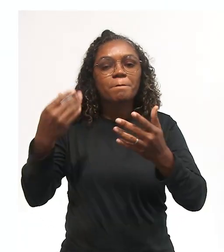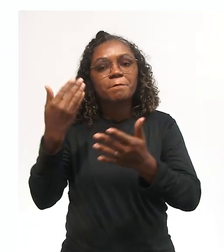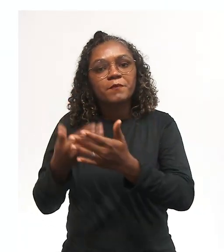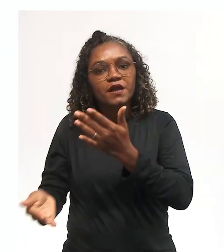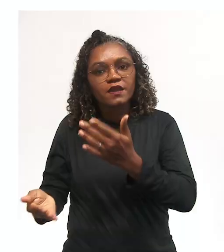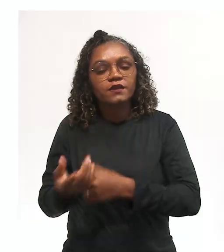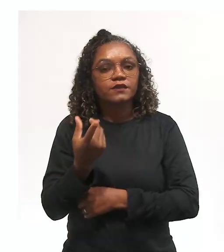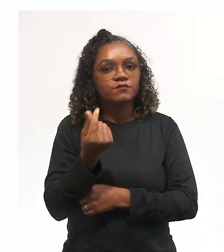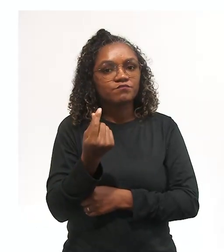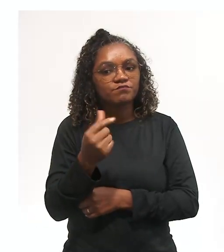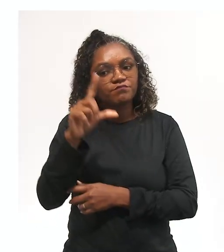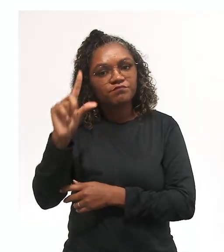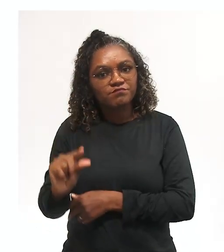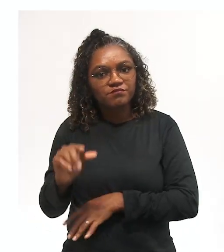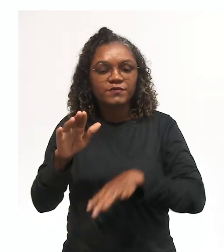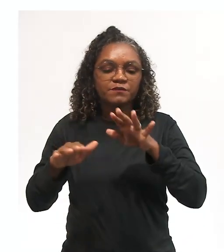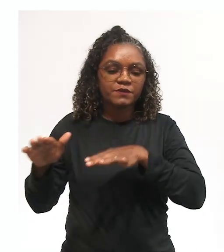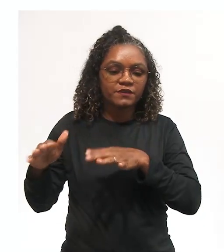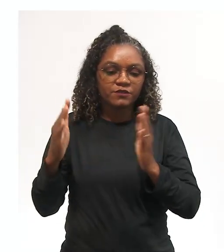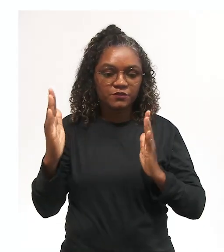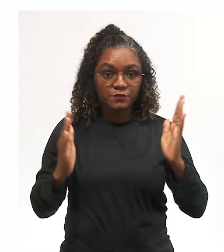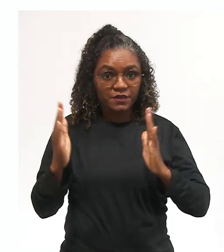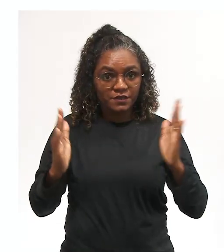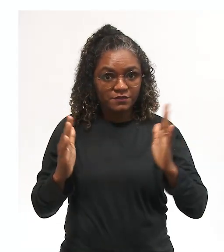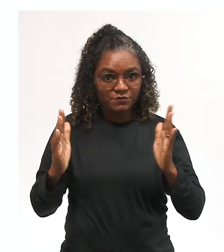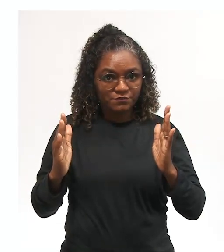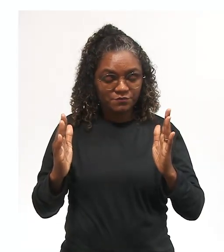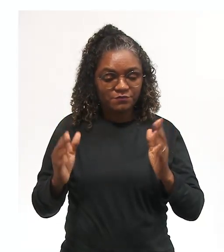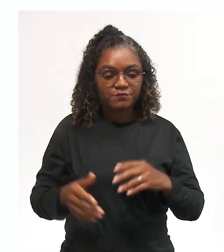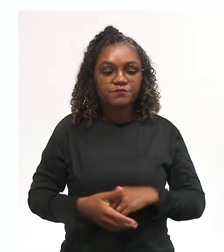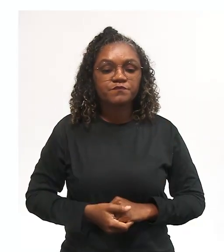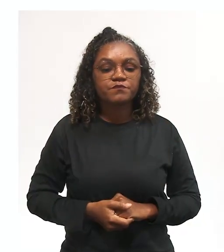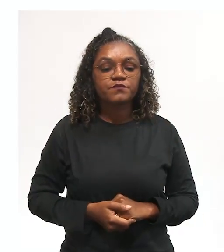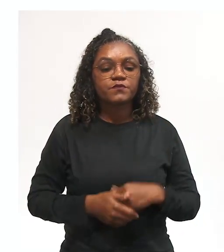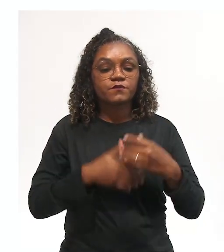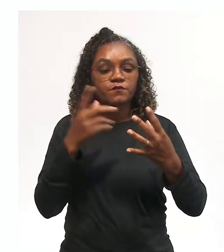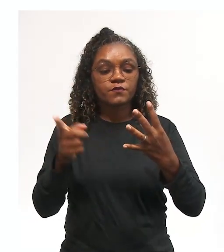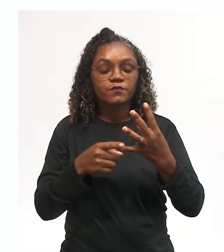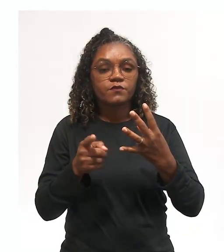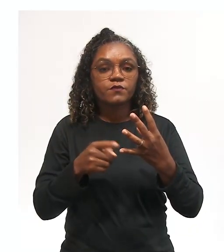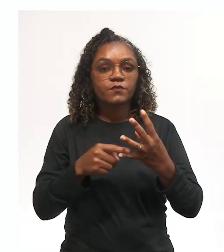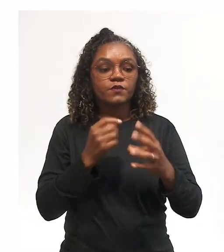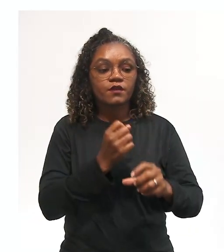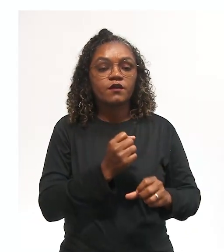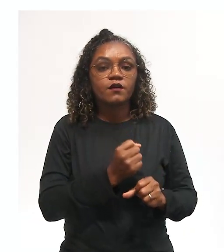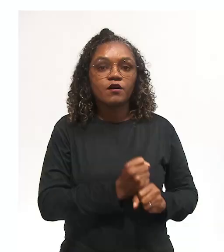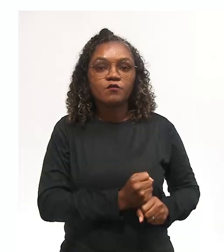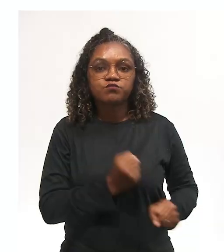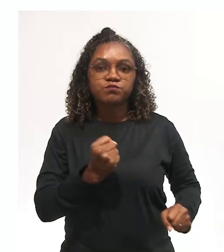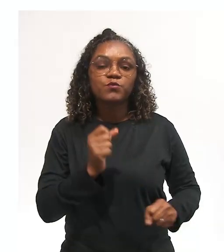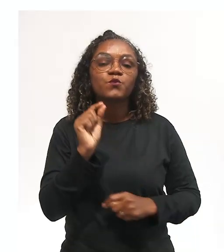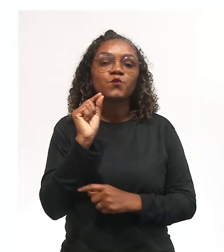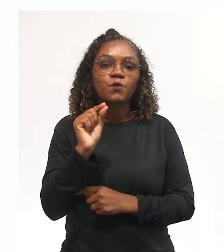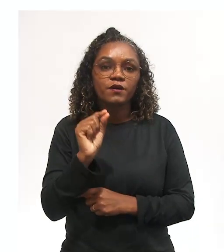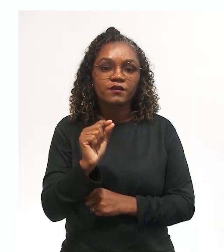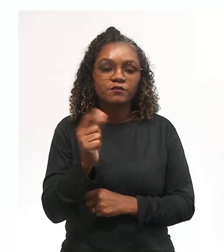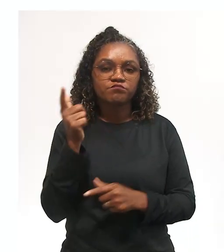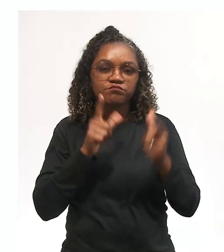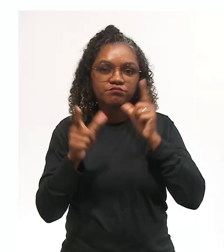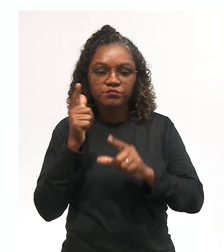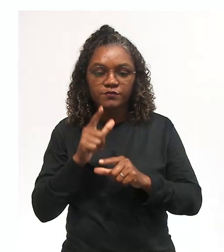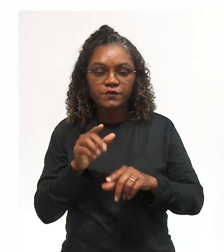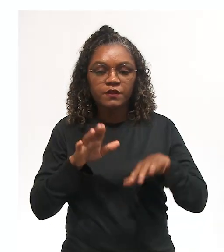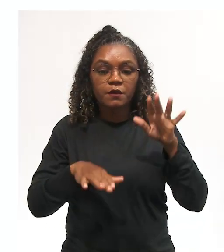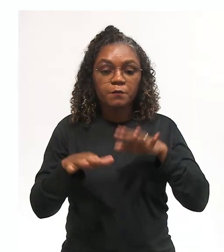moeda, prevista para o prazo do empréstimo. O ganho ou lucro fixado em função